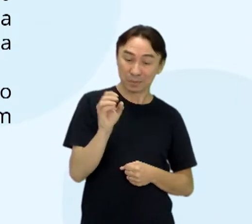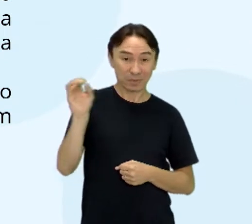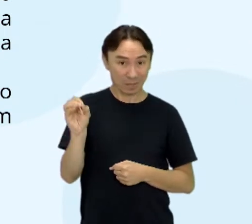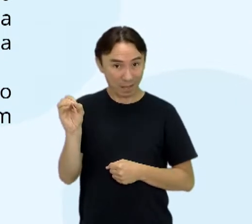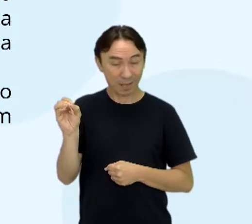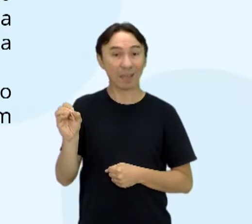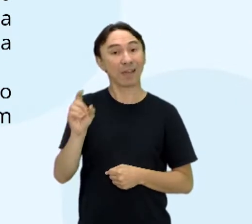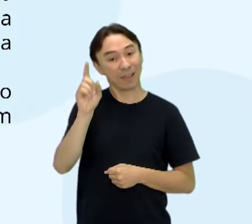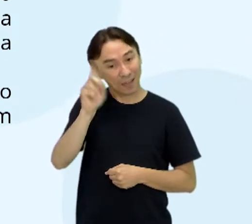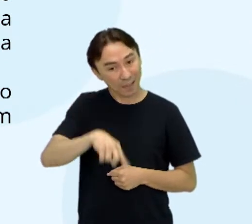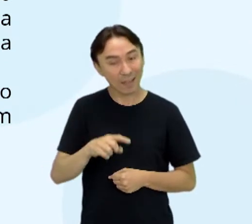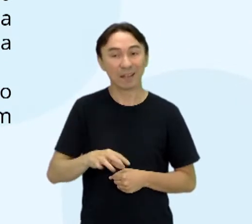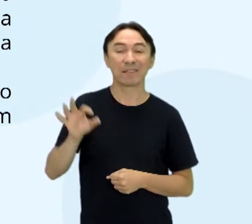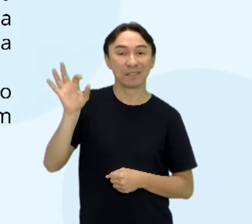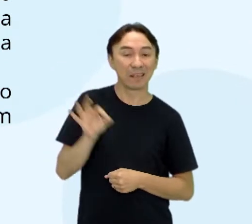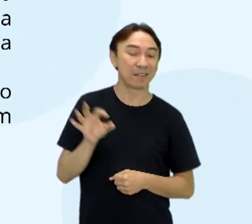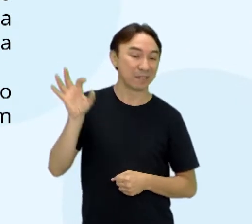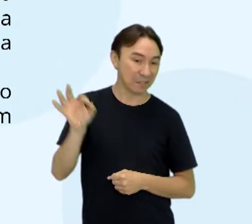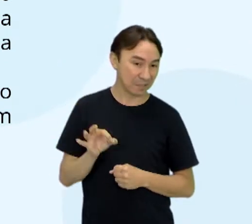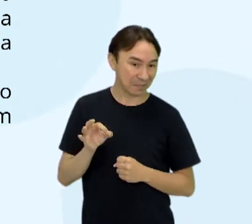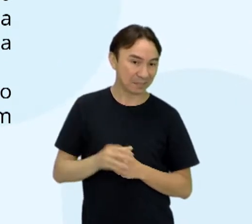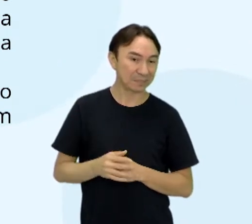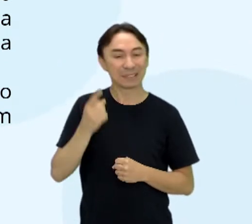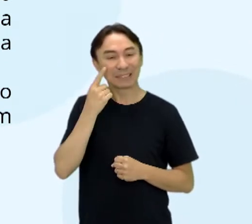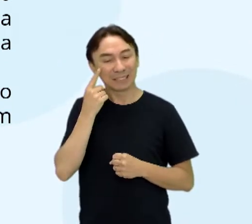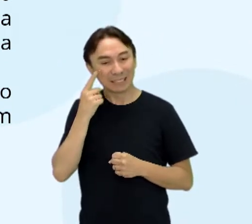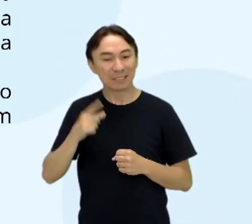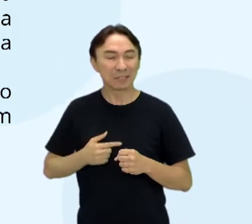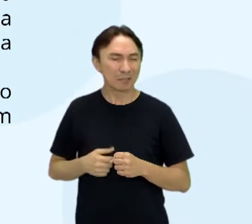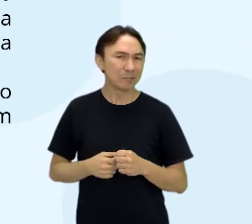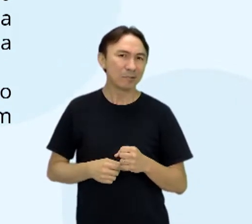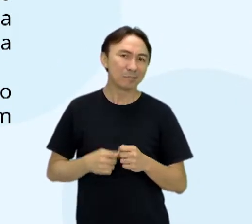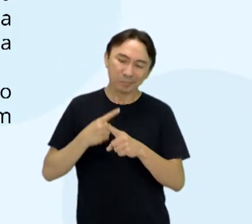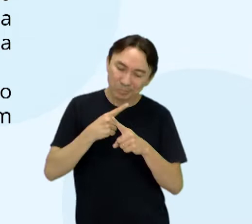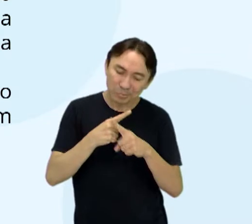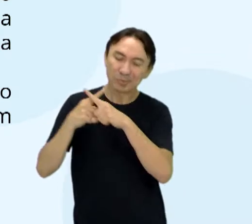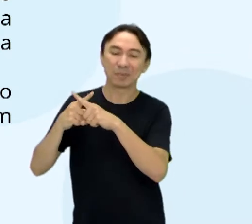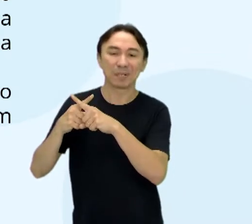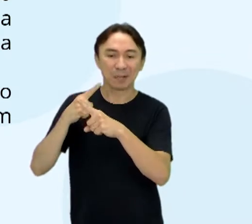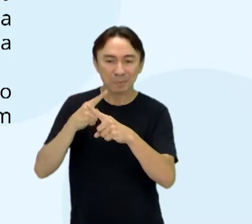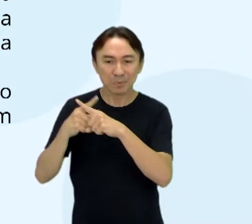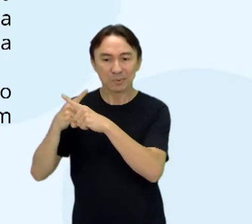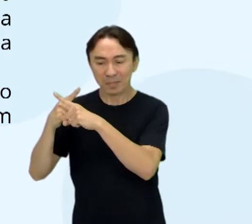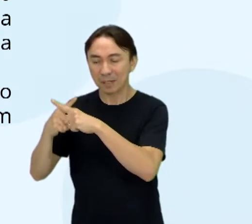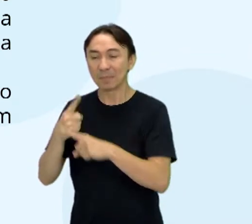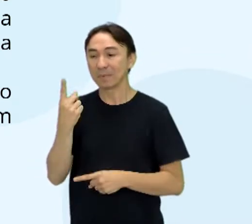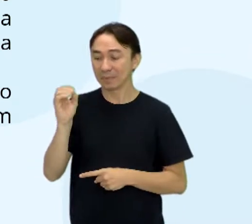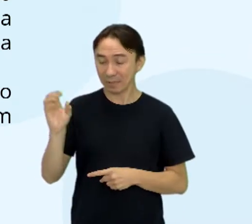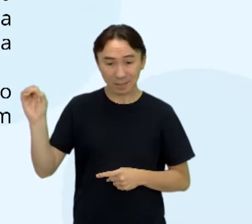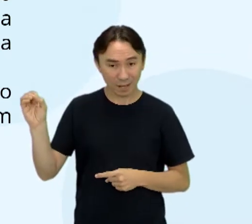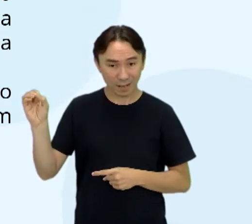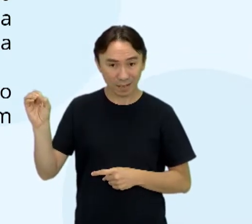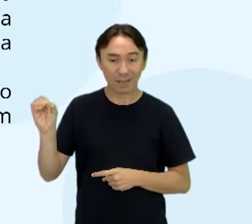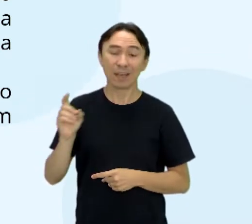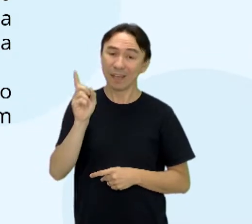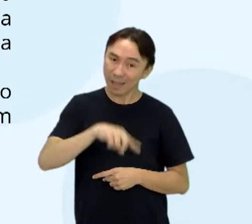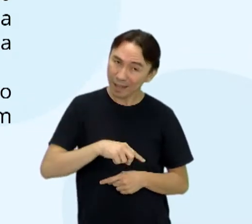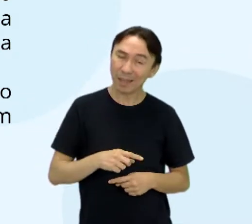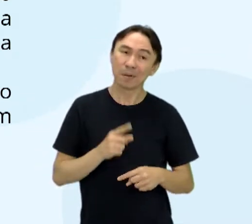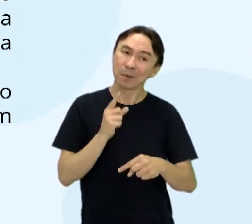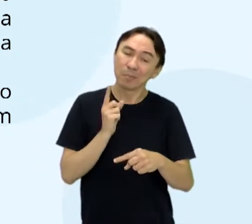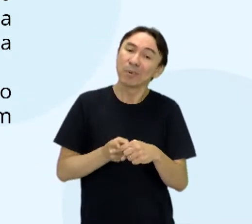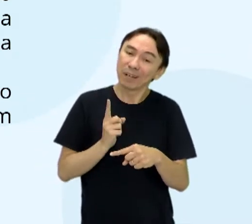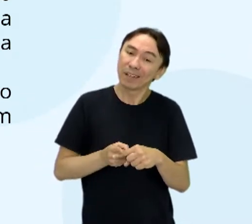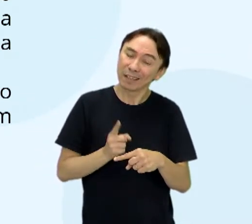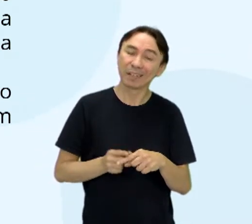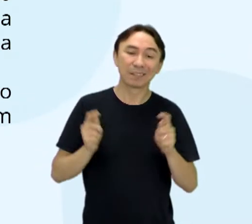ok? Bom, a escolha em se multiplicar pelo número 100 é que, nesse caso, teremos um valor na forma de porcentagem, facilitando em muito